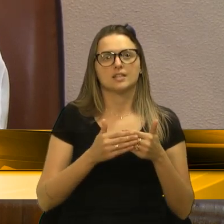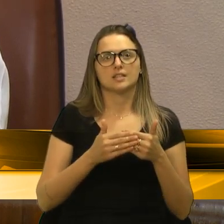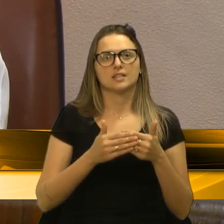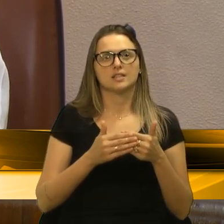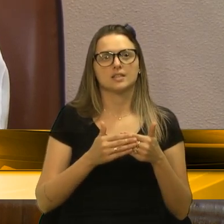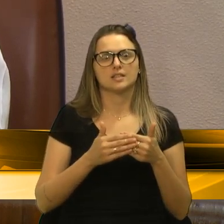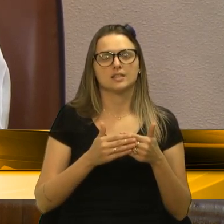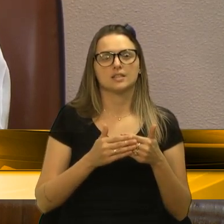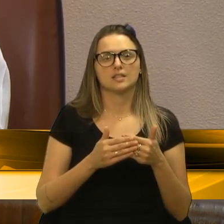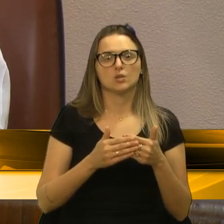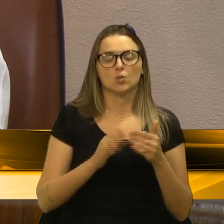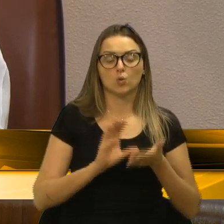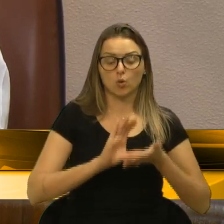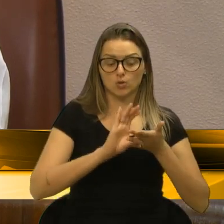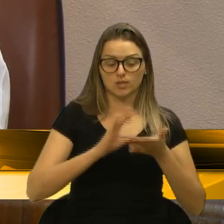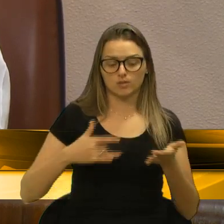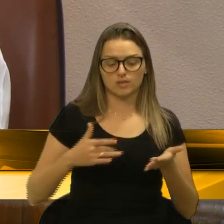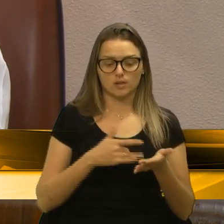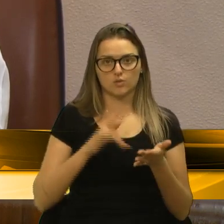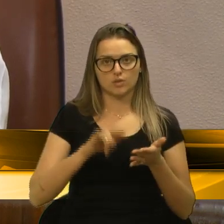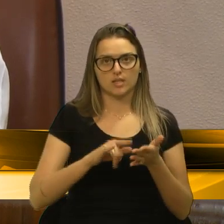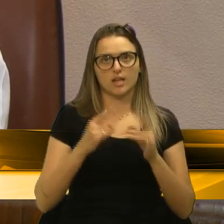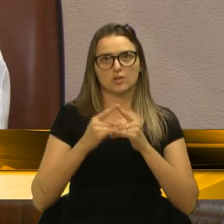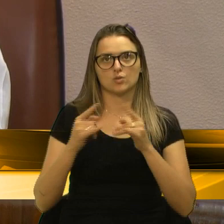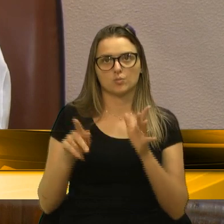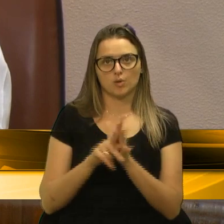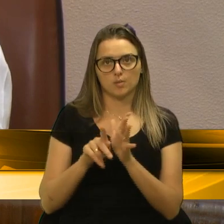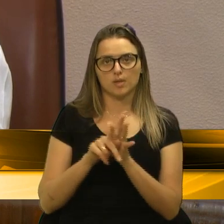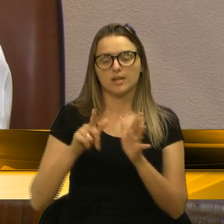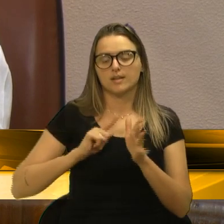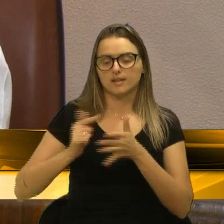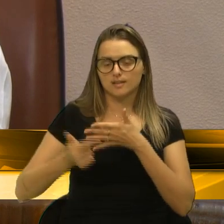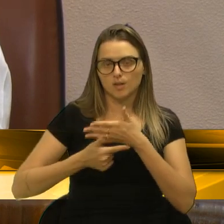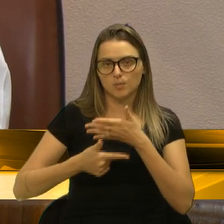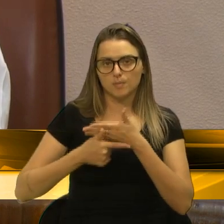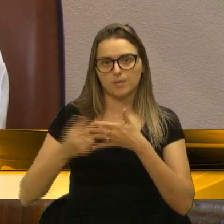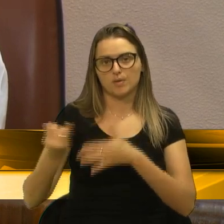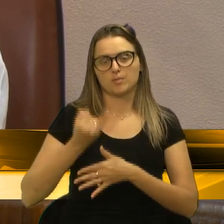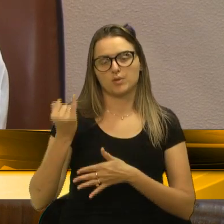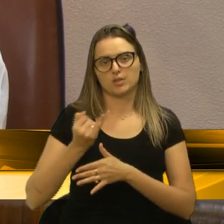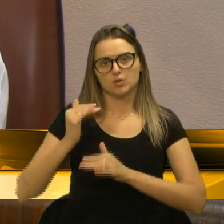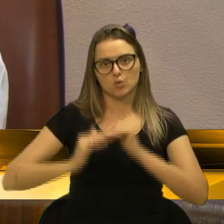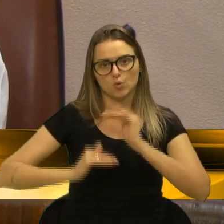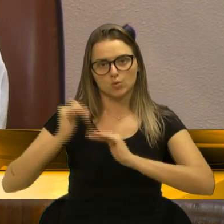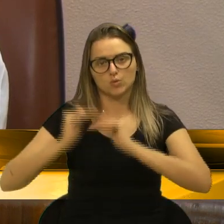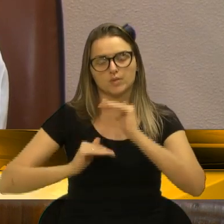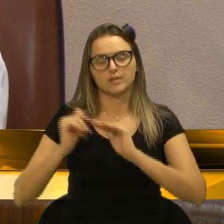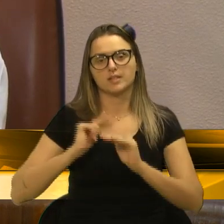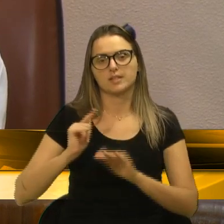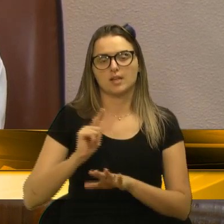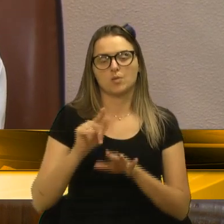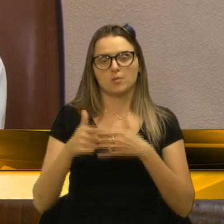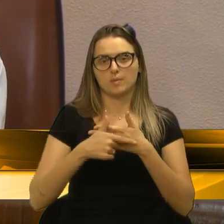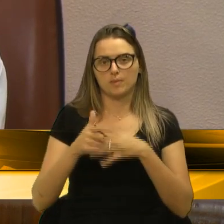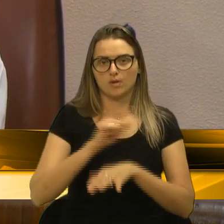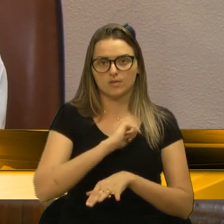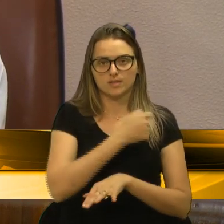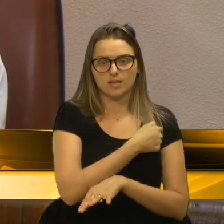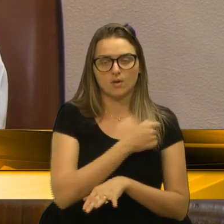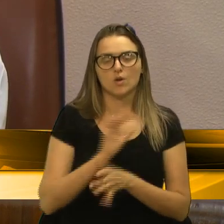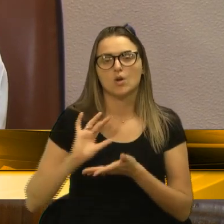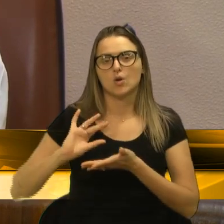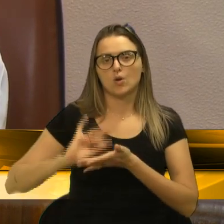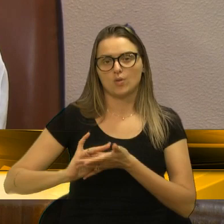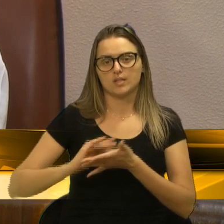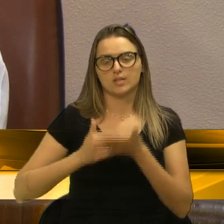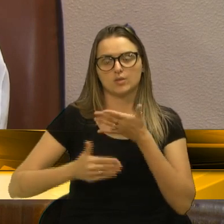de Saúde, órgão colegiado com funções deliberativas, consultivas e fiscalizadora, regulamentando os moldes